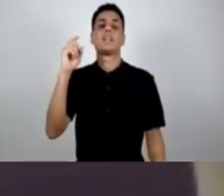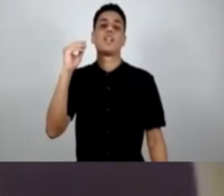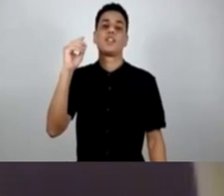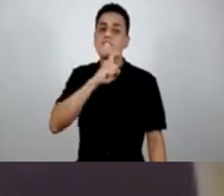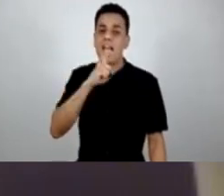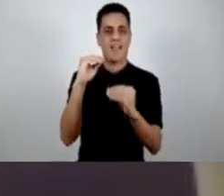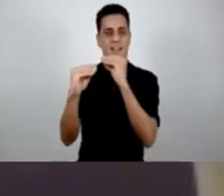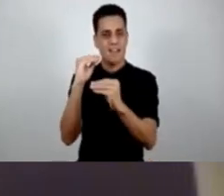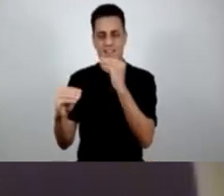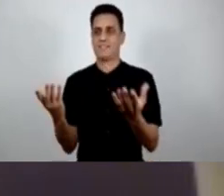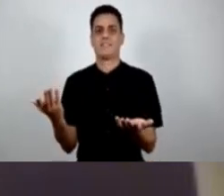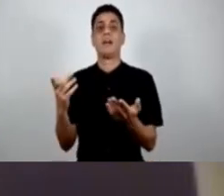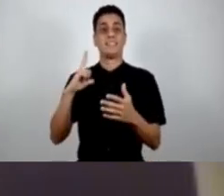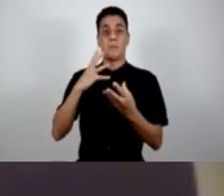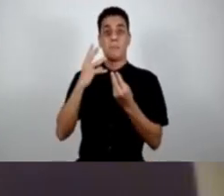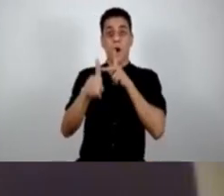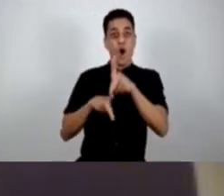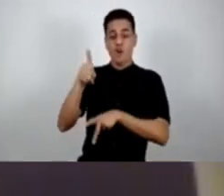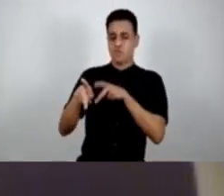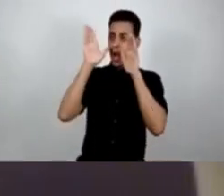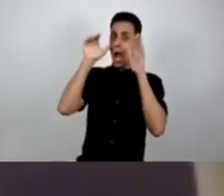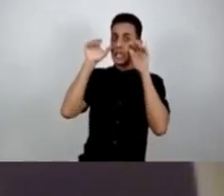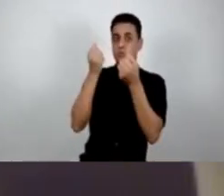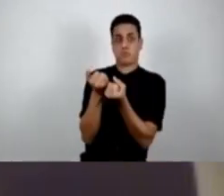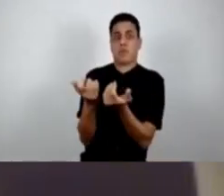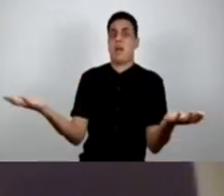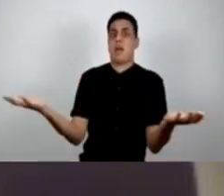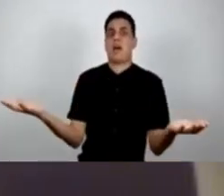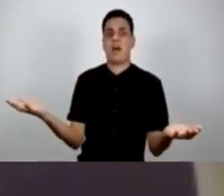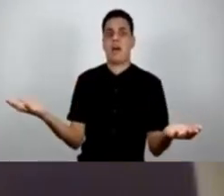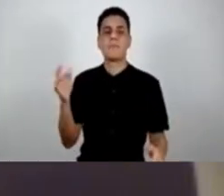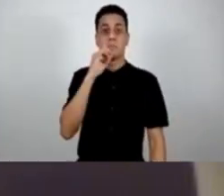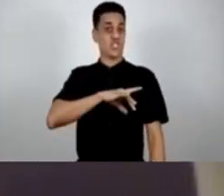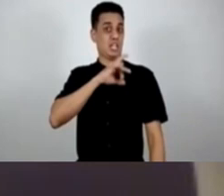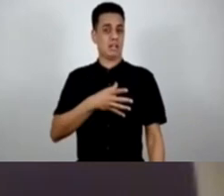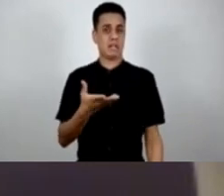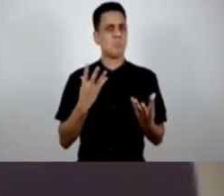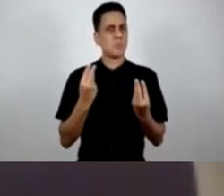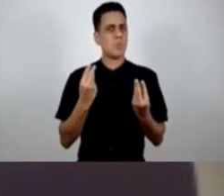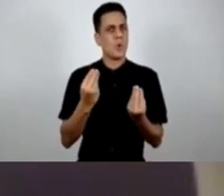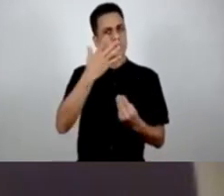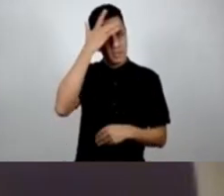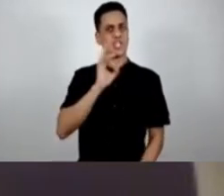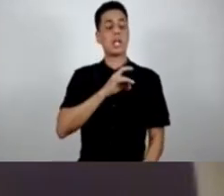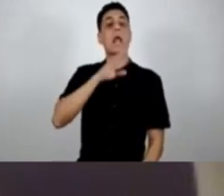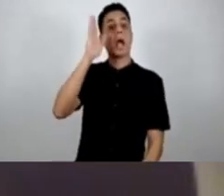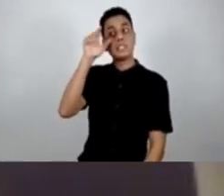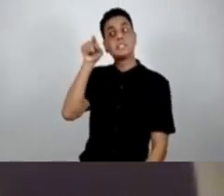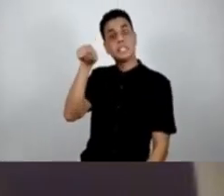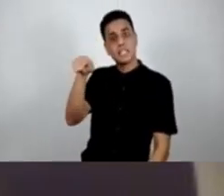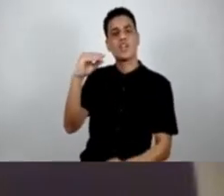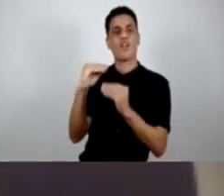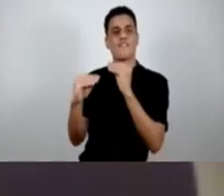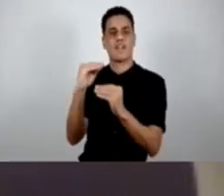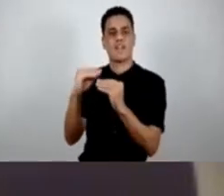a popularidade impressionante das telenovelas brasileiras no Chile, muitas vezes num público que não consome